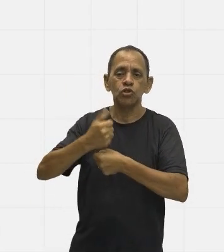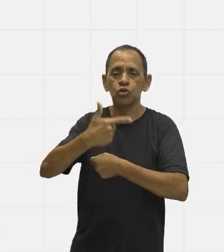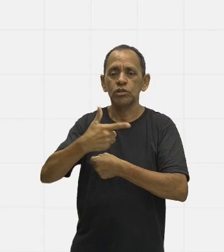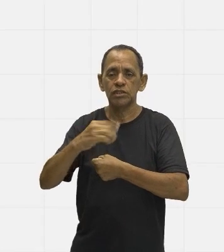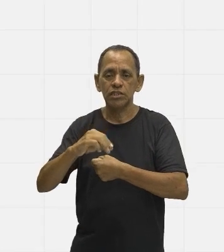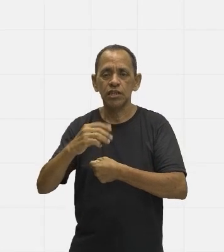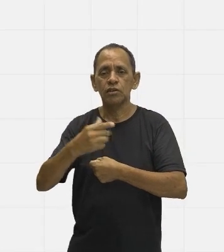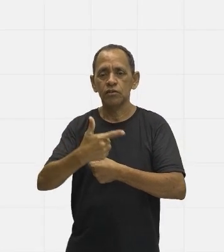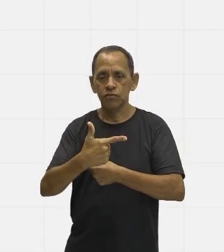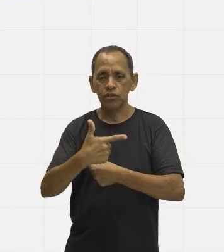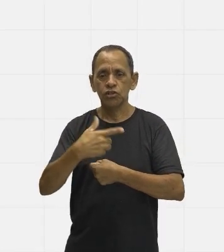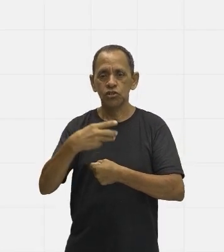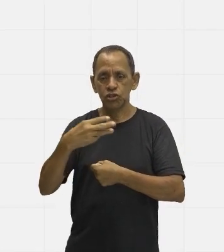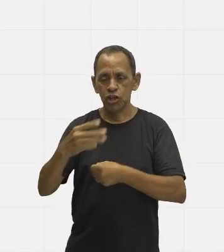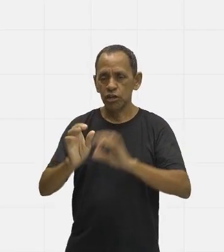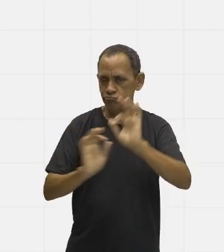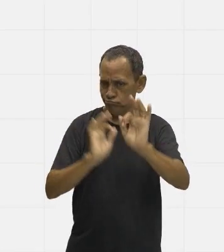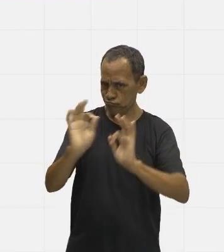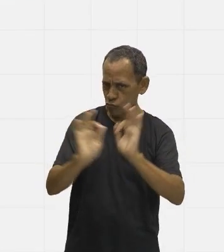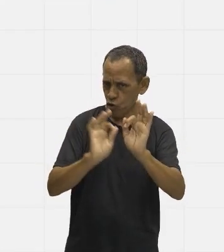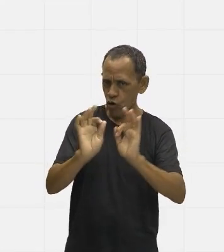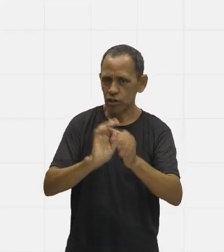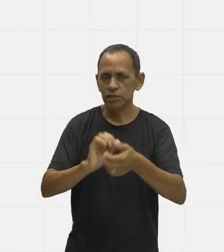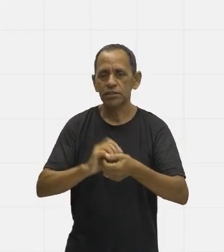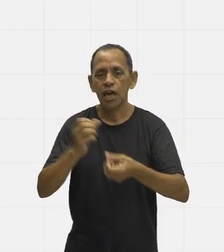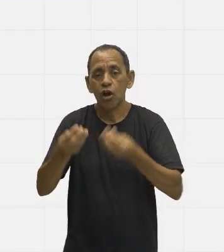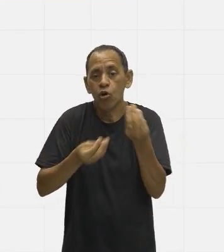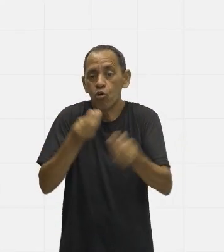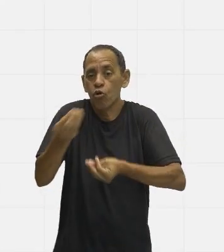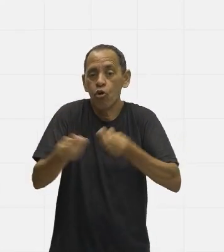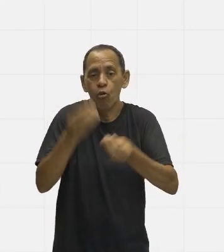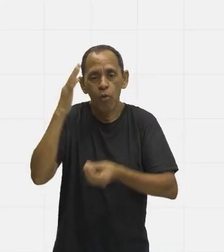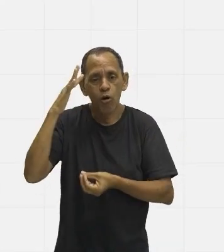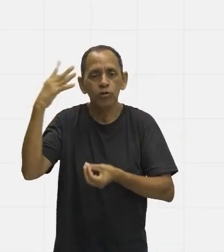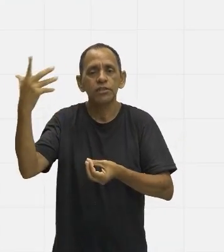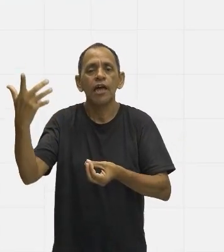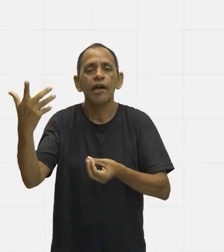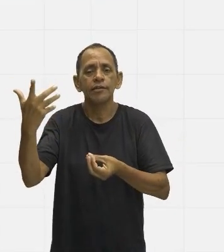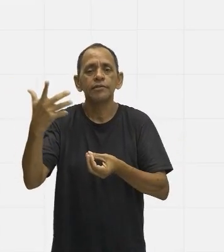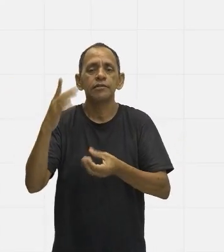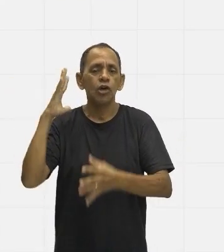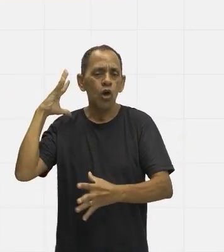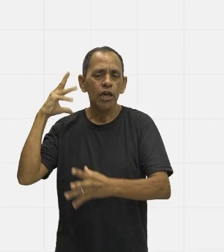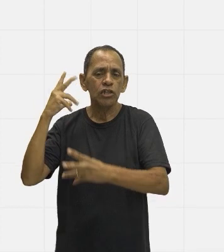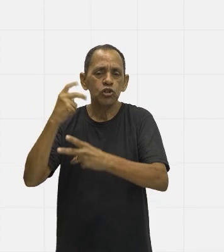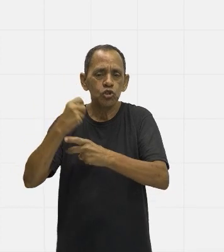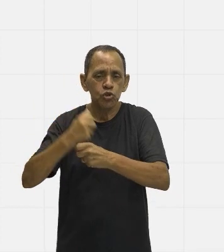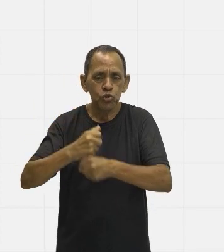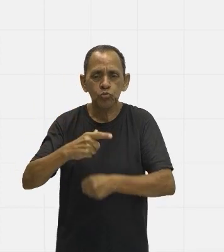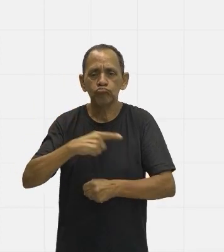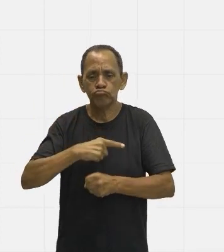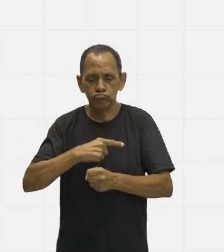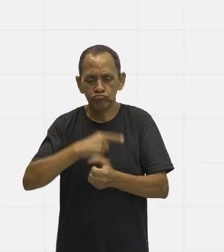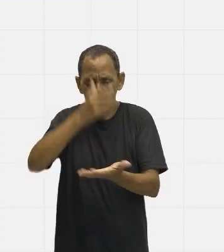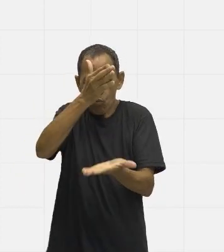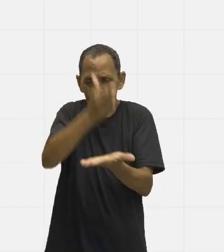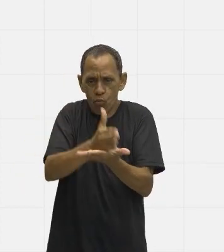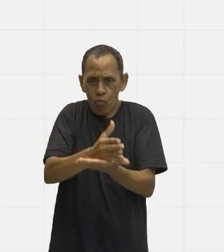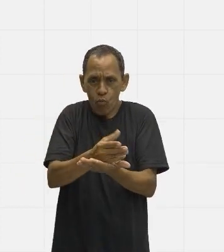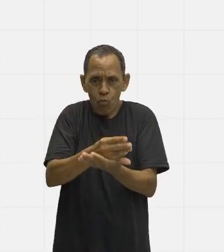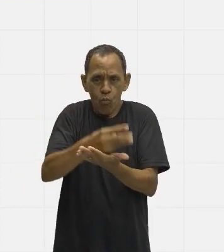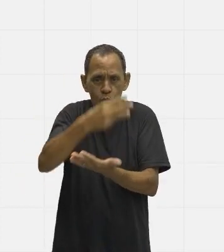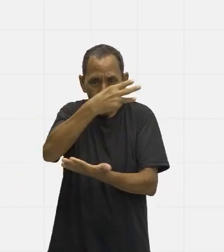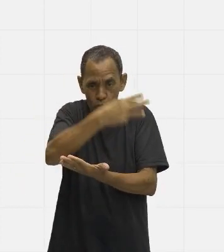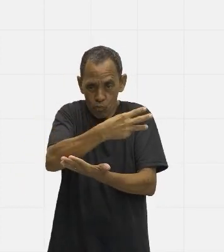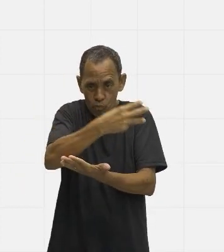Sim. Olha aí, a organização da nossa avaliação diagnóstica. O simulado será dividido em 3 blocos, com 3 dias de